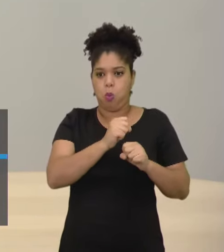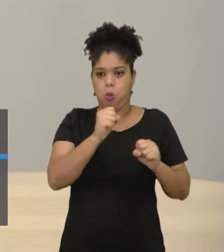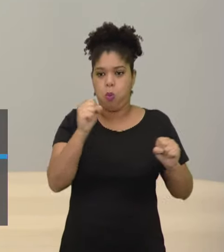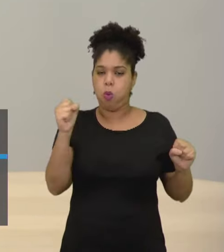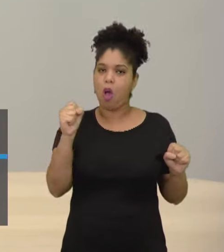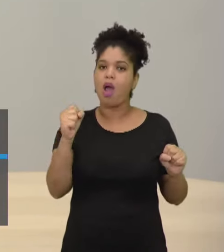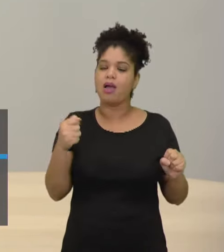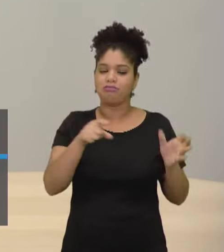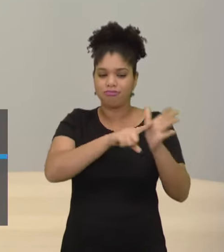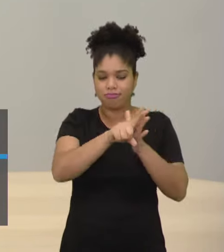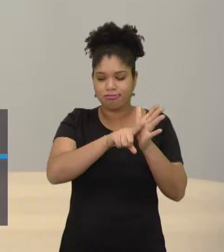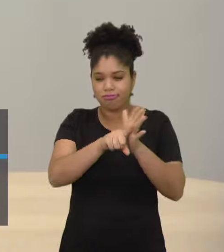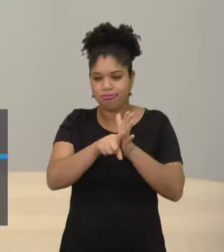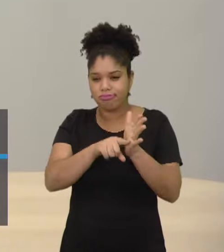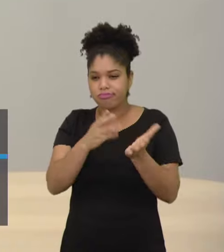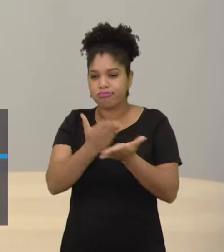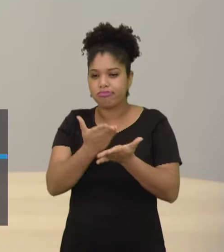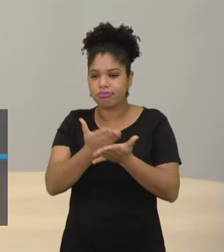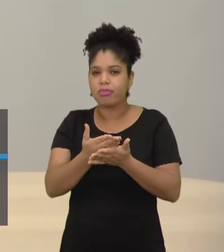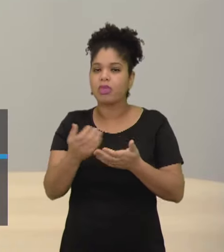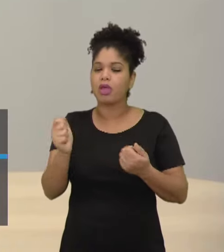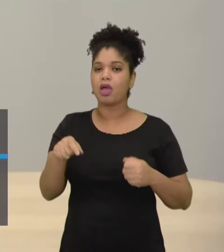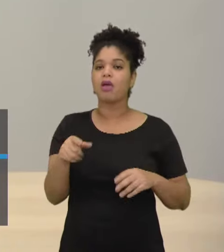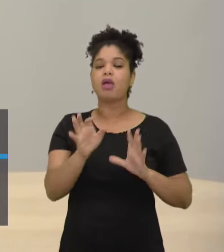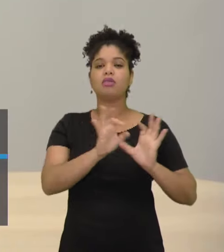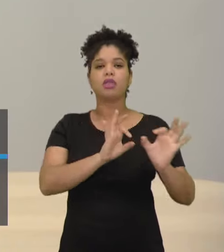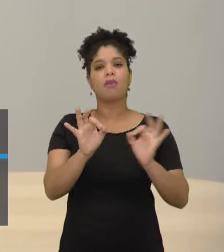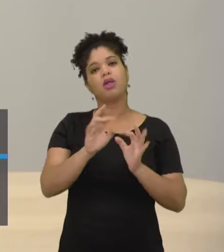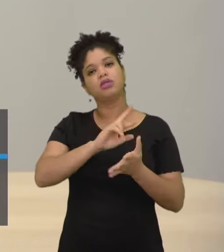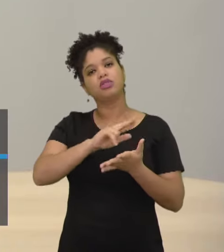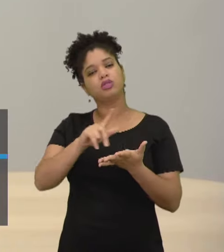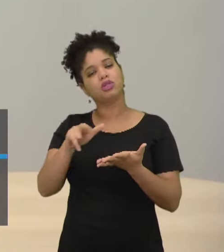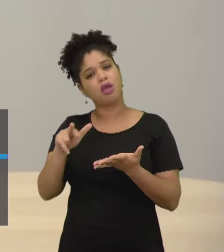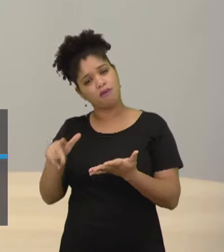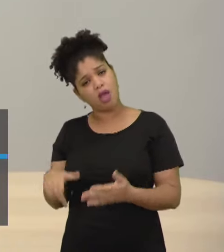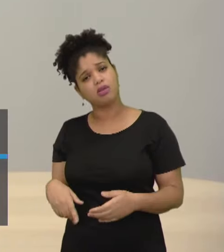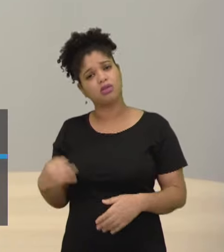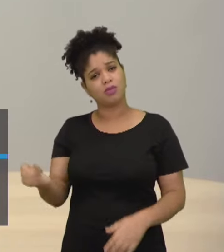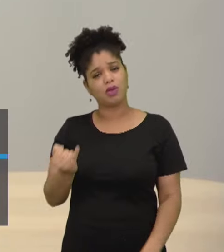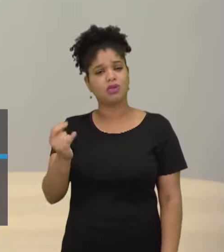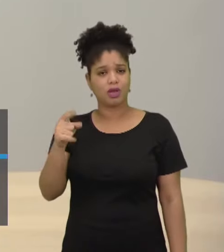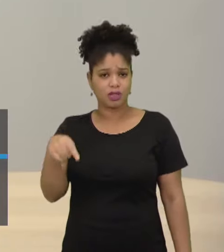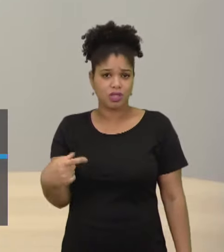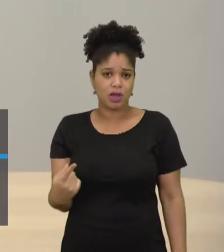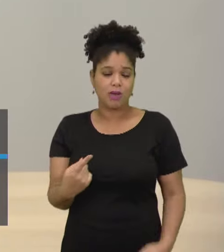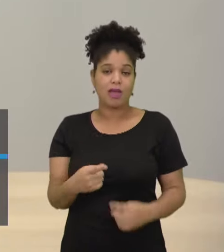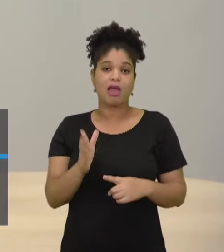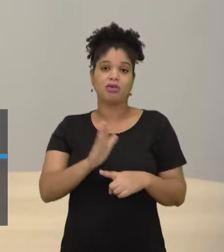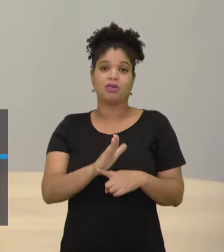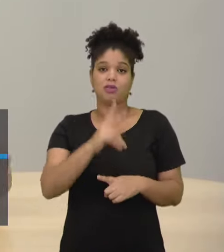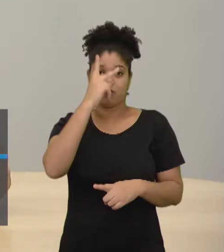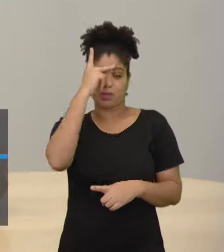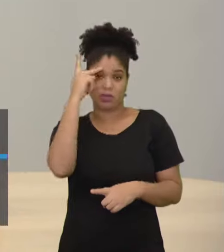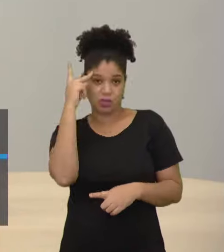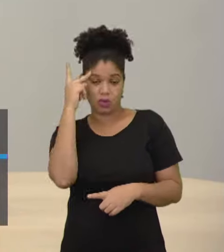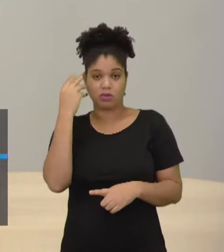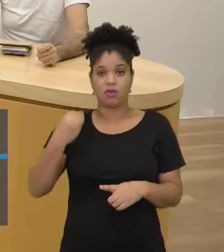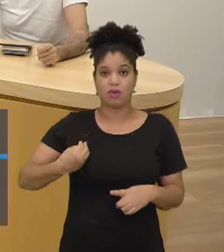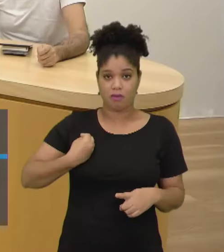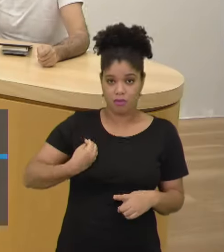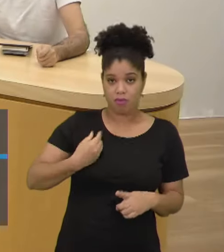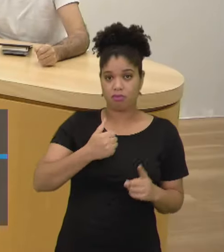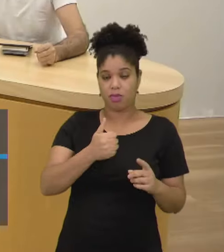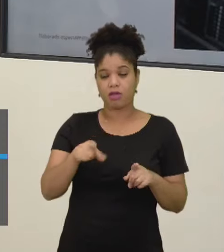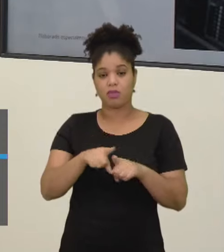estudado para garantir um mínimo de planejamento em cima desses recursos dotáveis para a sobrevivência da sociedade. Sim, perfeito.